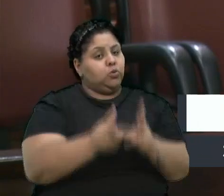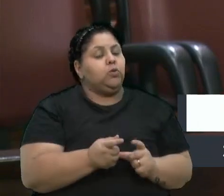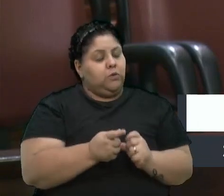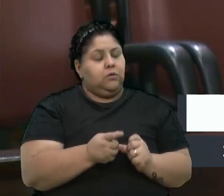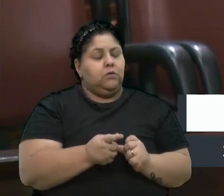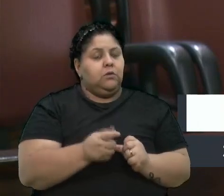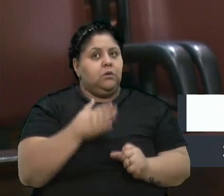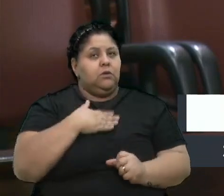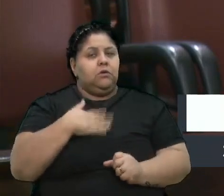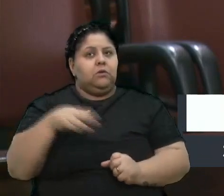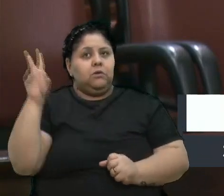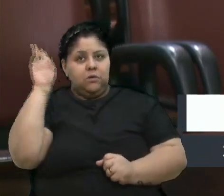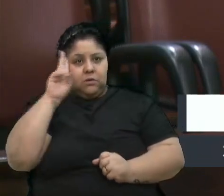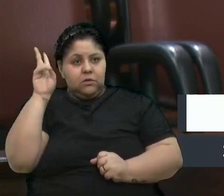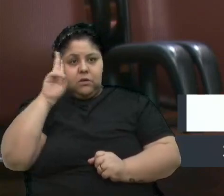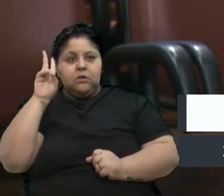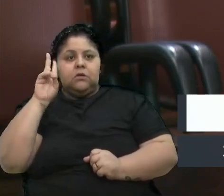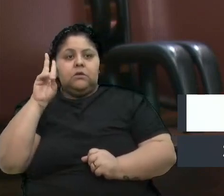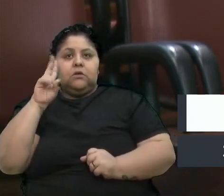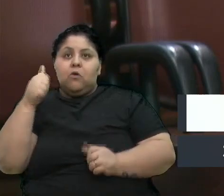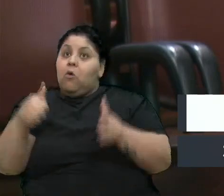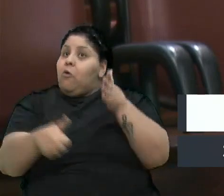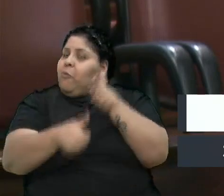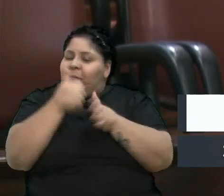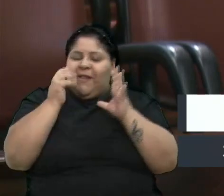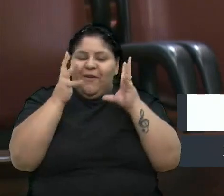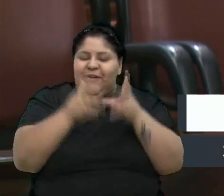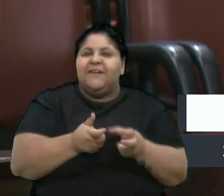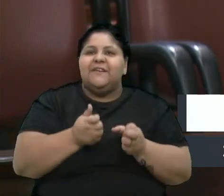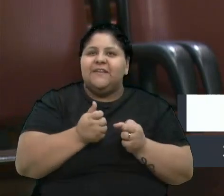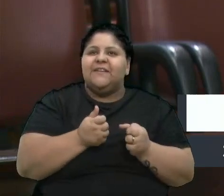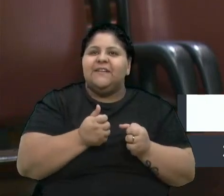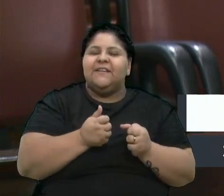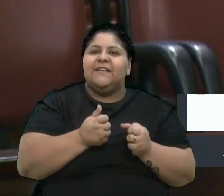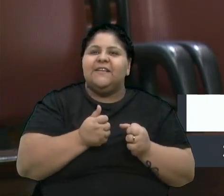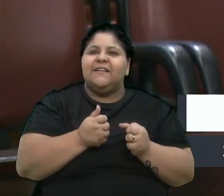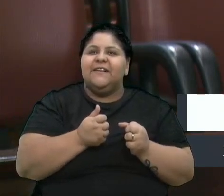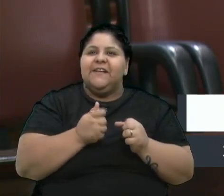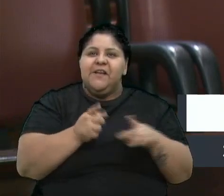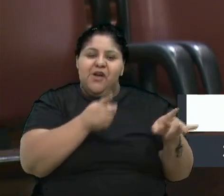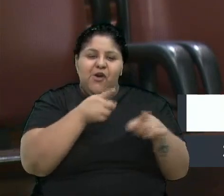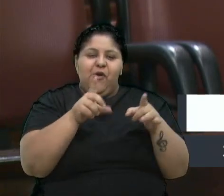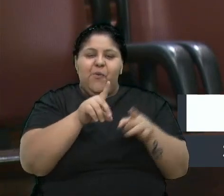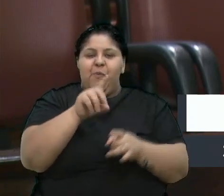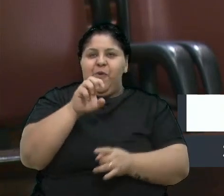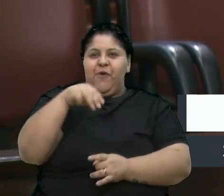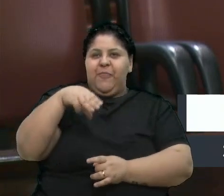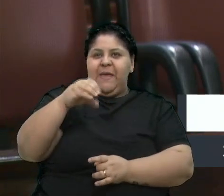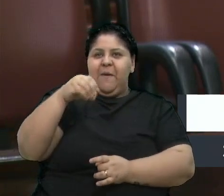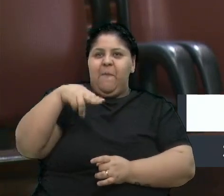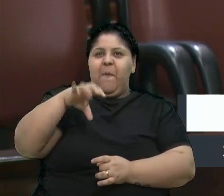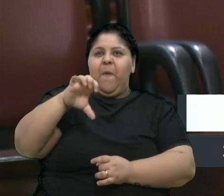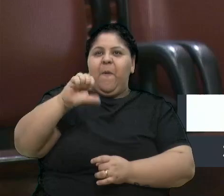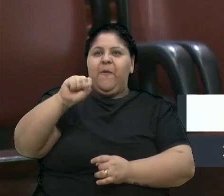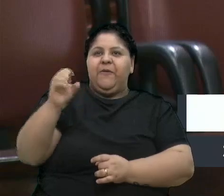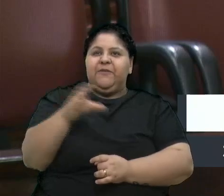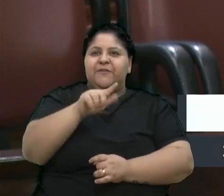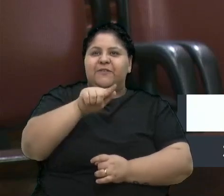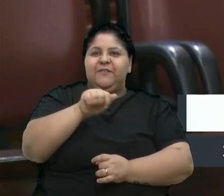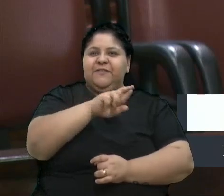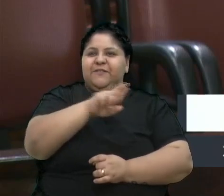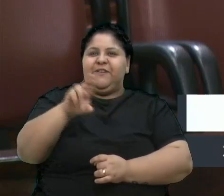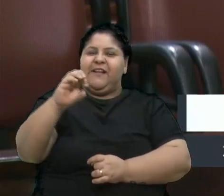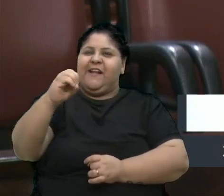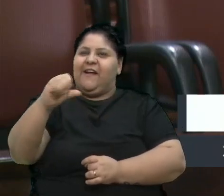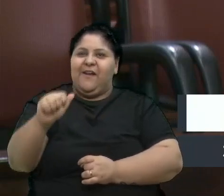lembro do que eu achei o melhor de todos, que teve o Demônios da Garoa. Esse, para mim, foi o melhor. Tomar uma cervejinha lá,